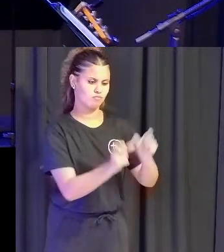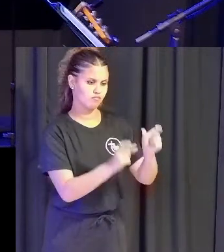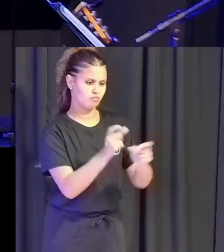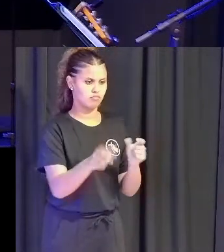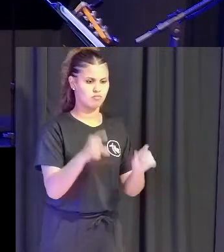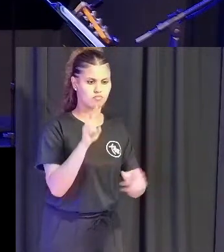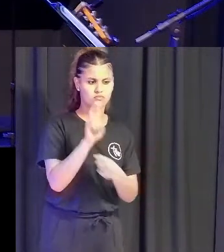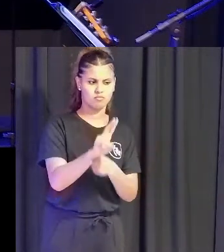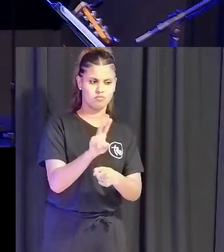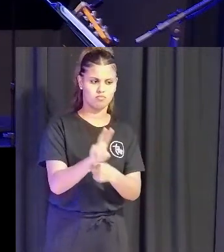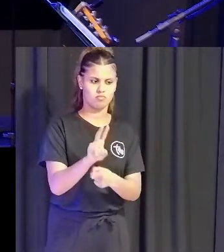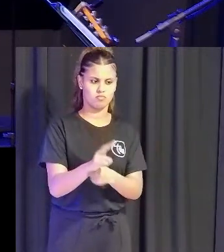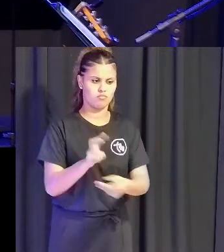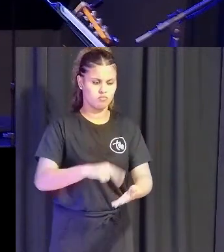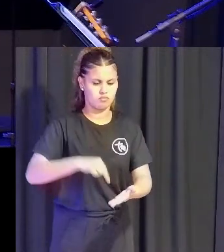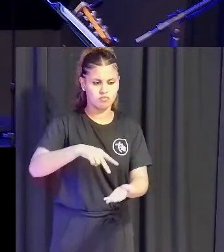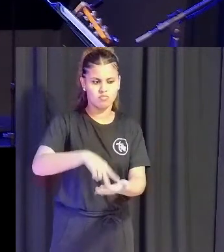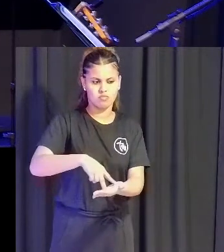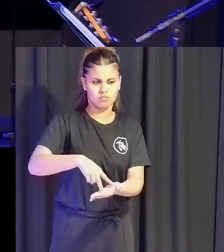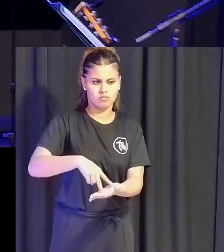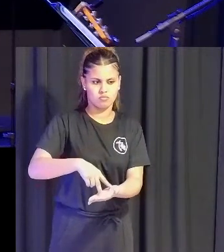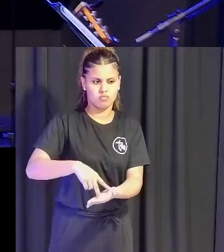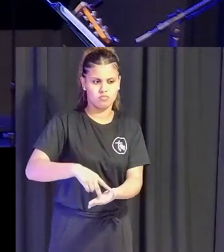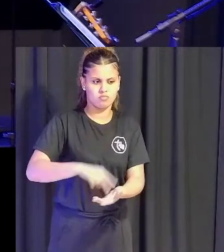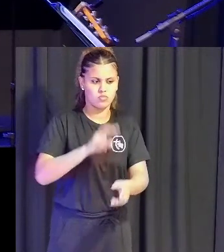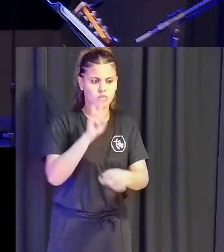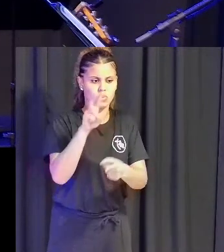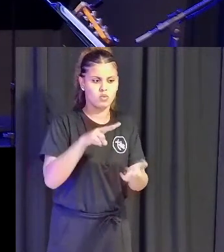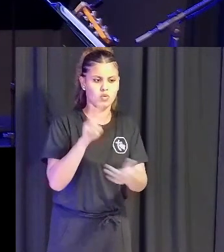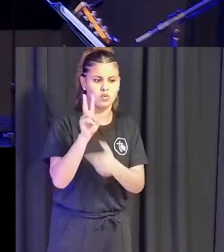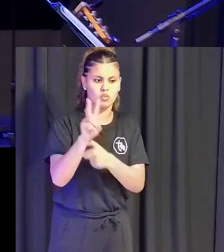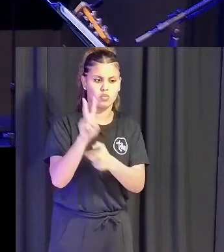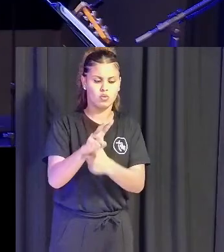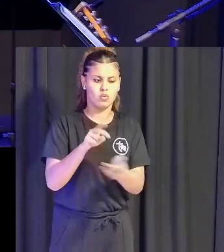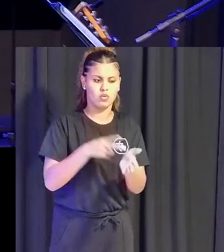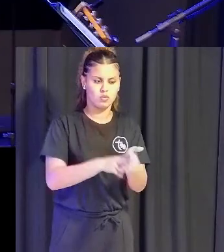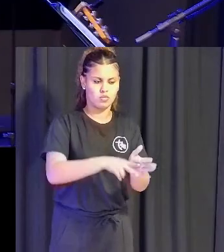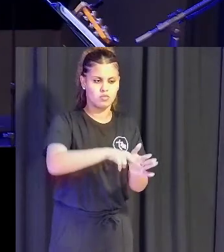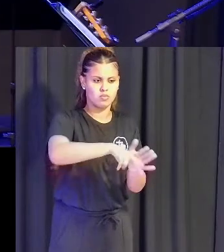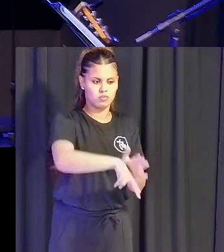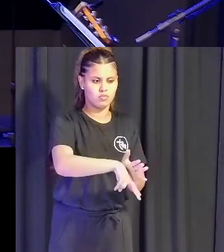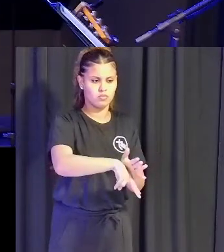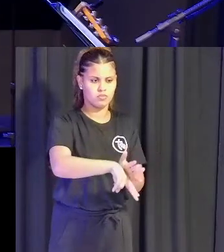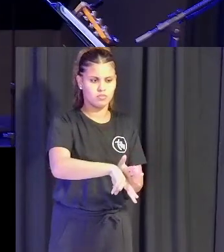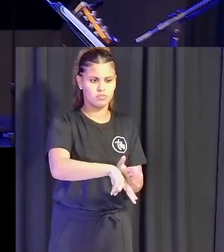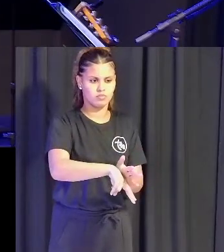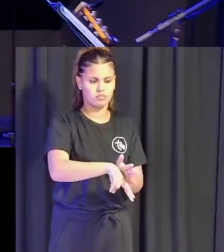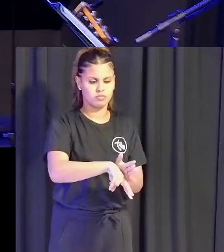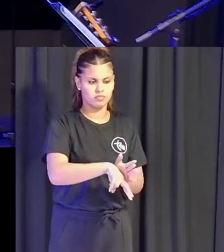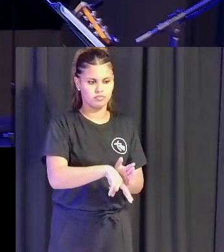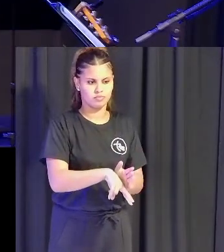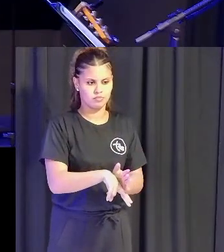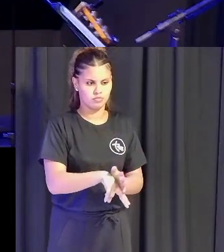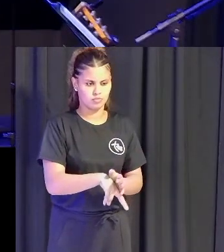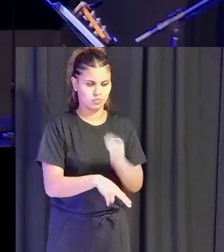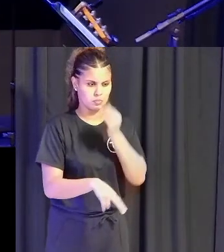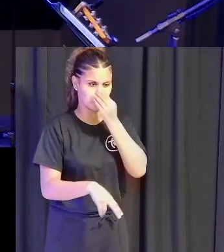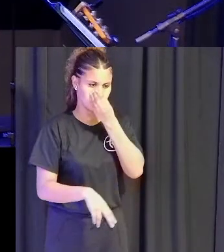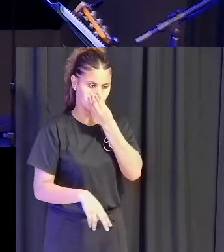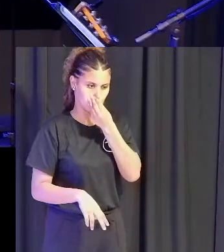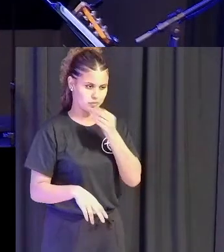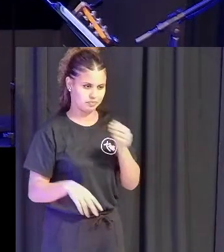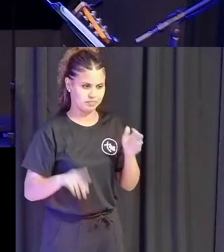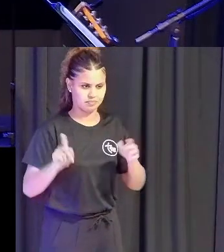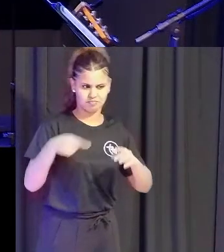pé, olhe que não caia, não veia sobre vós tentação, senão humana. Mas fiel